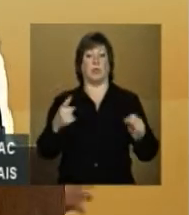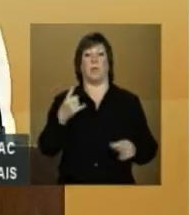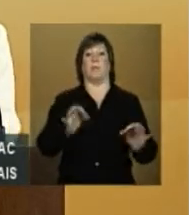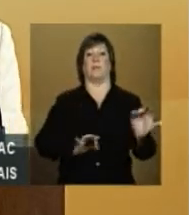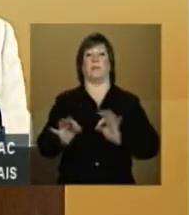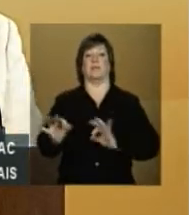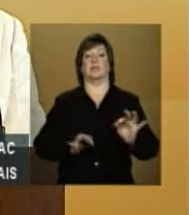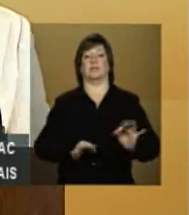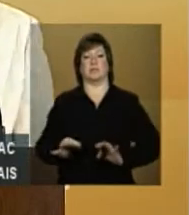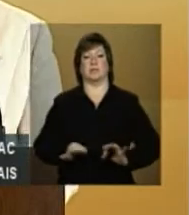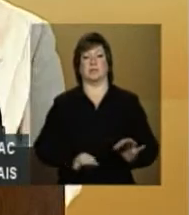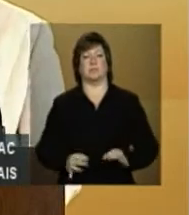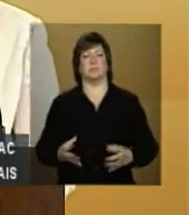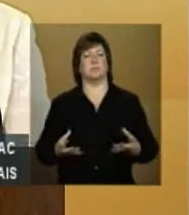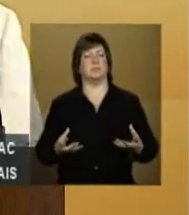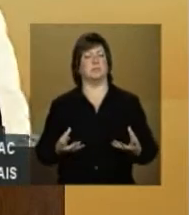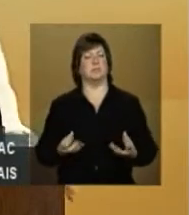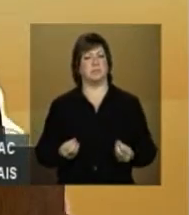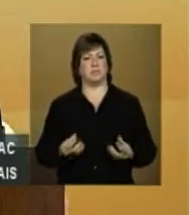muito